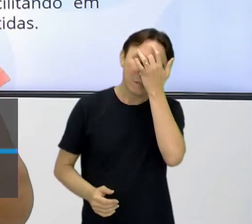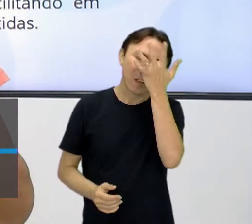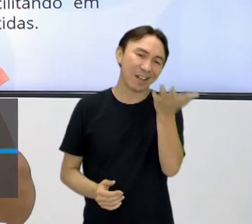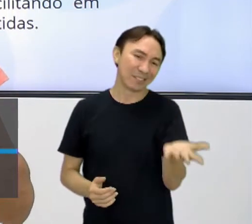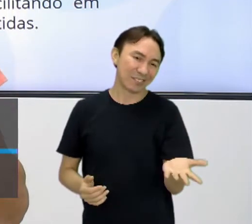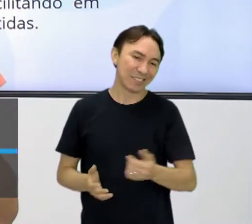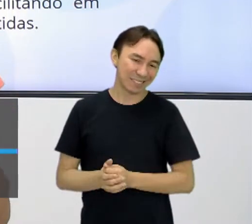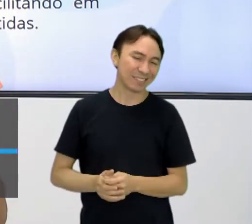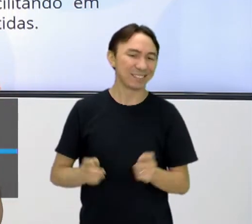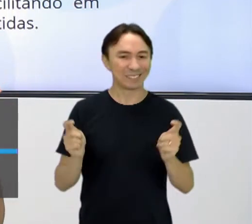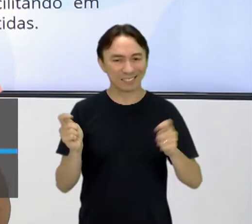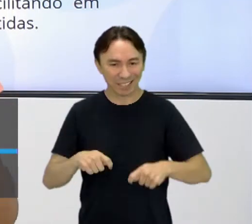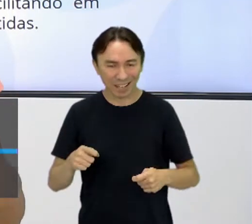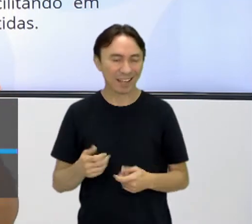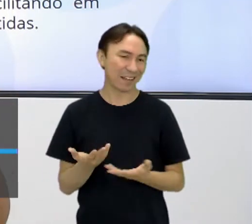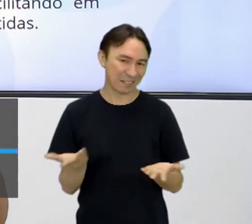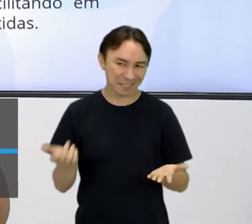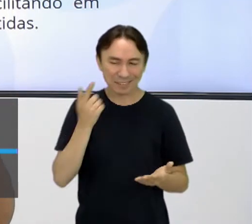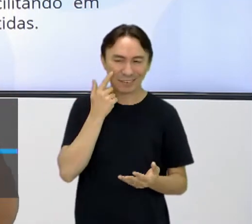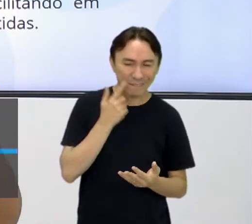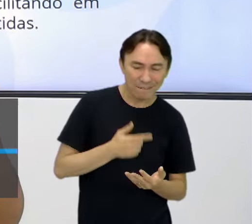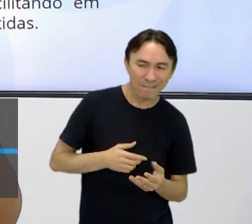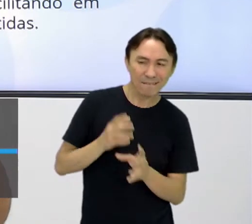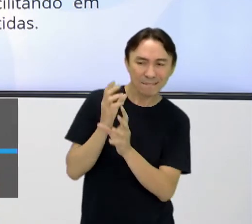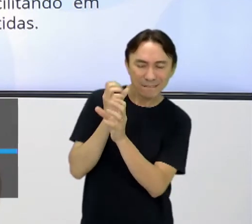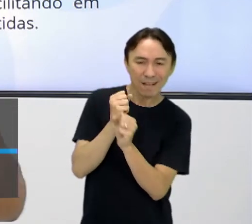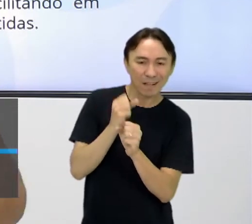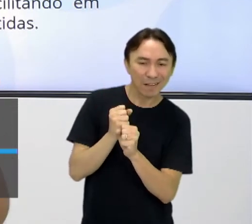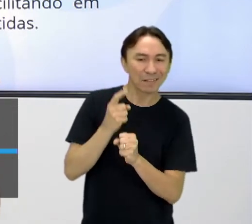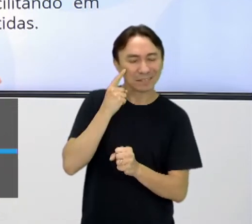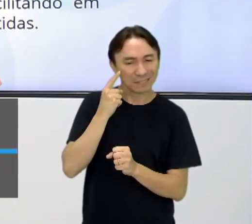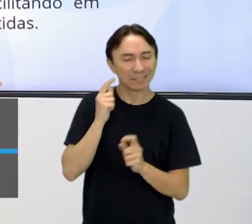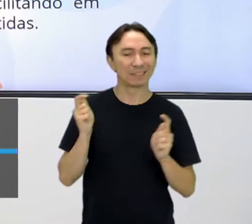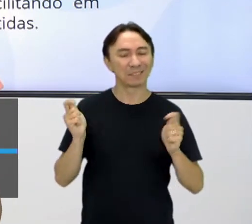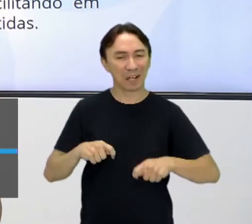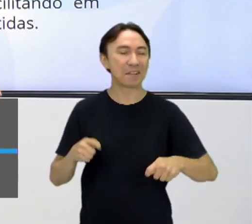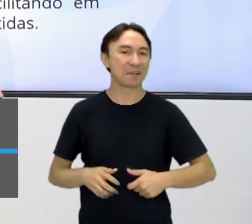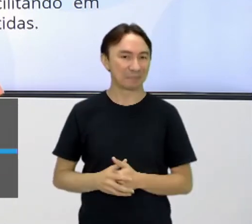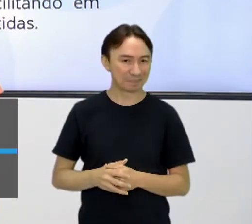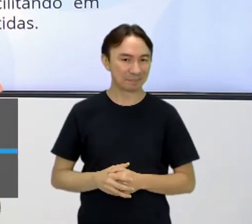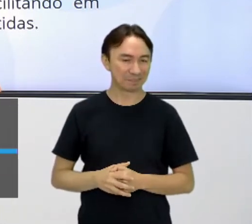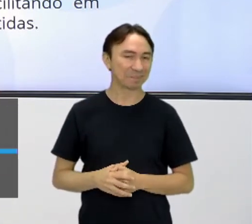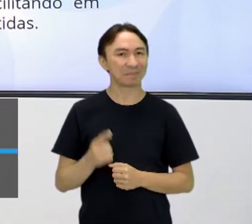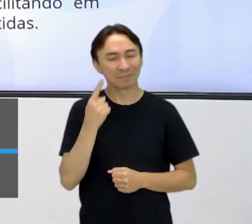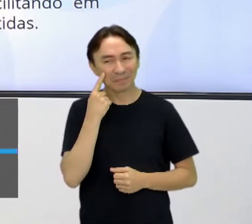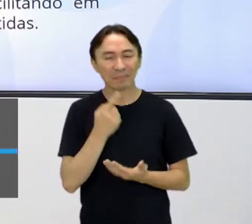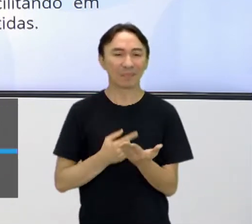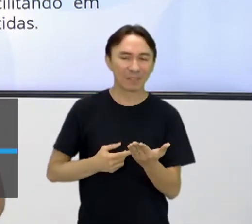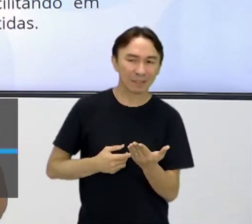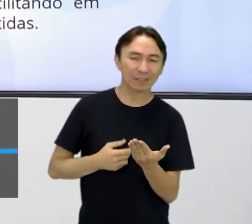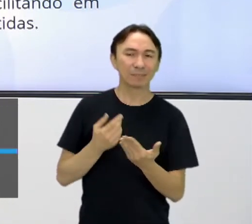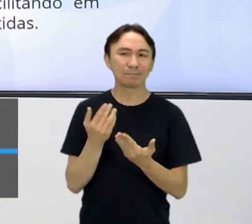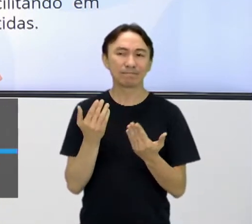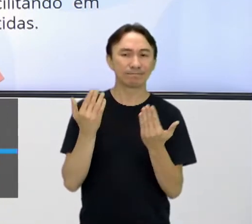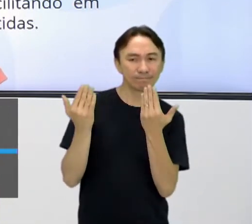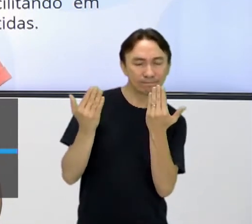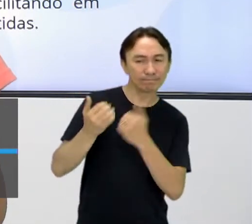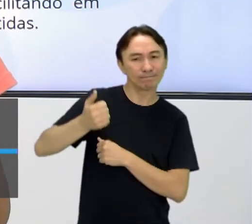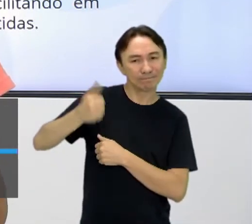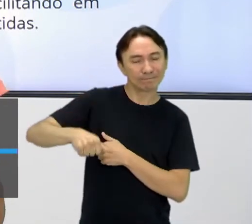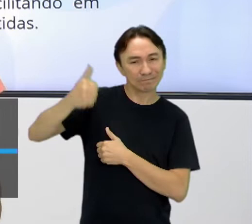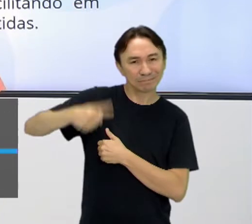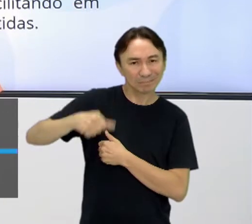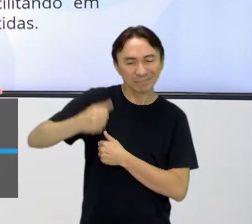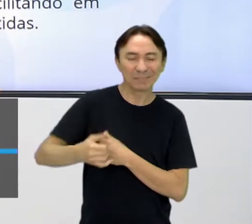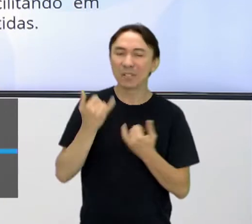mais aberta em relação, né, ao direcionamento que você vai dar. Então, você analisa uma informação, ela está na forma decimal,